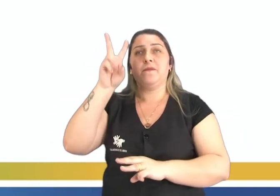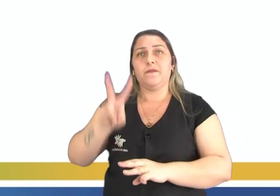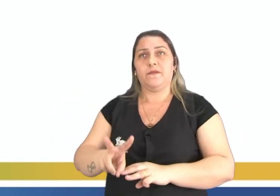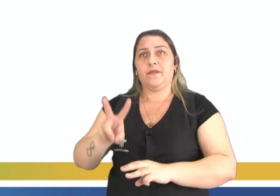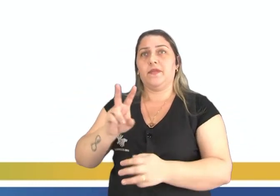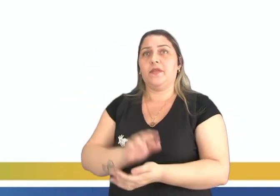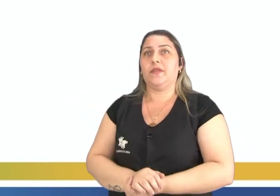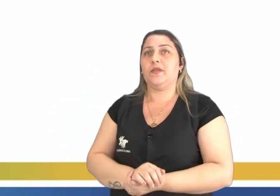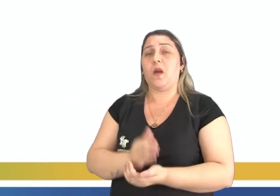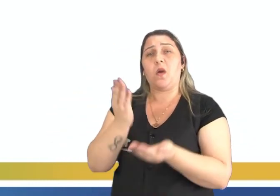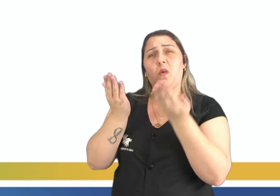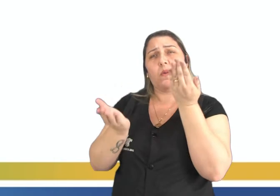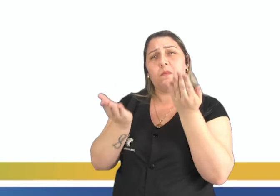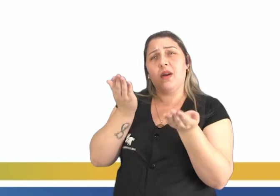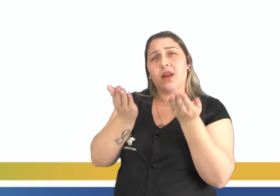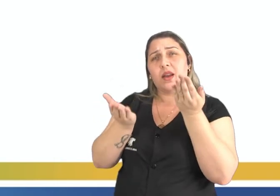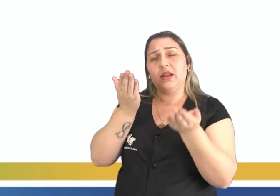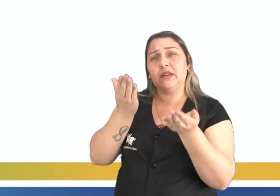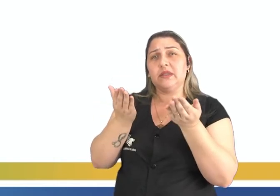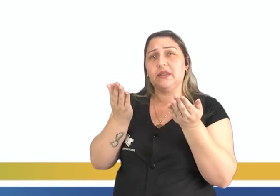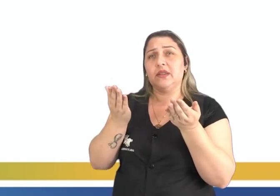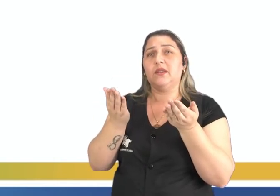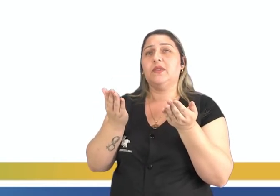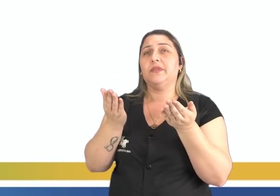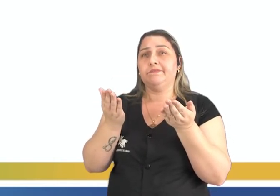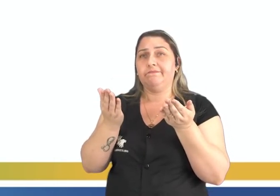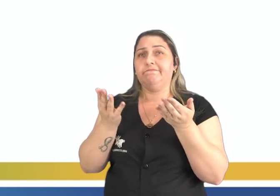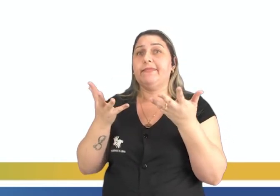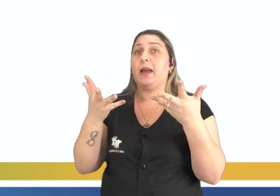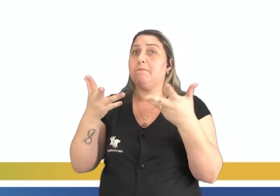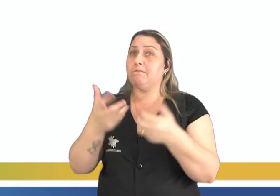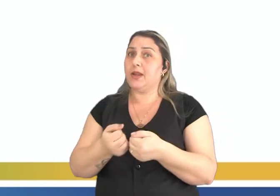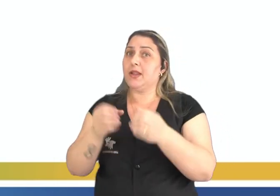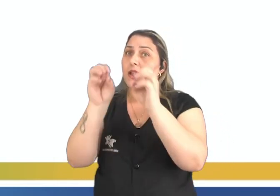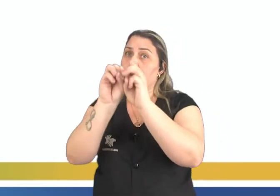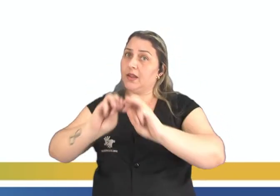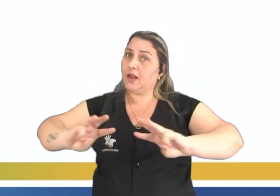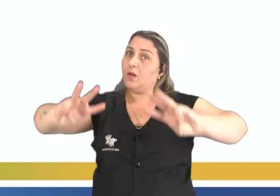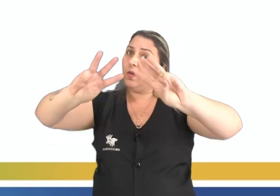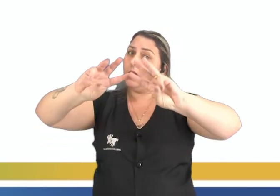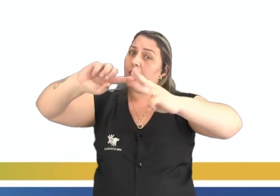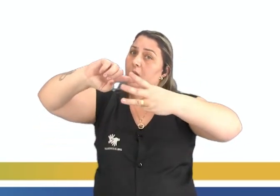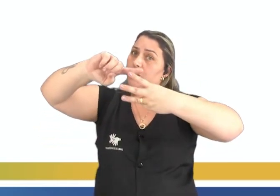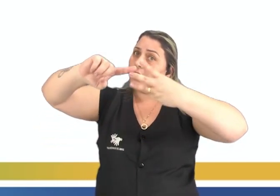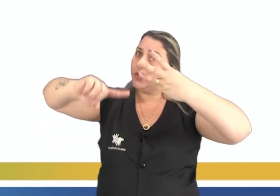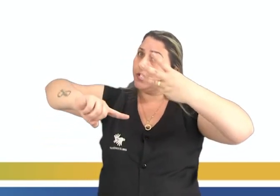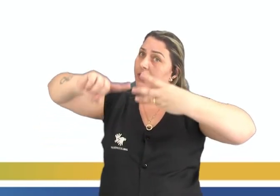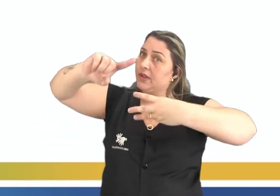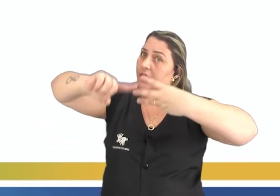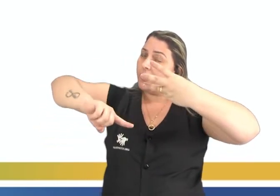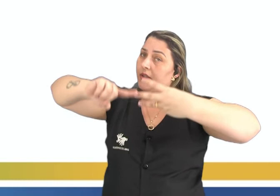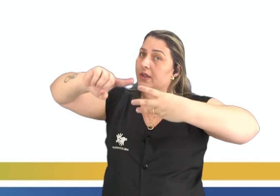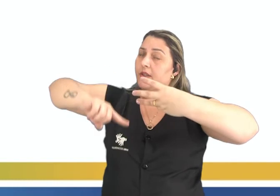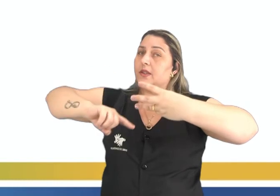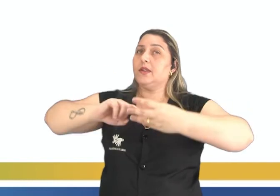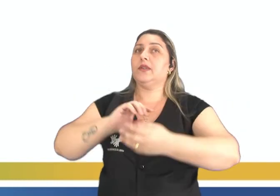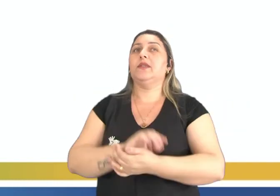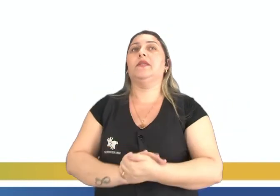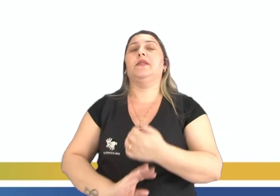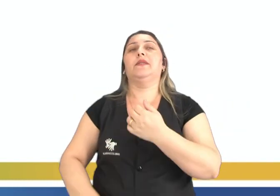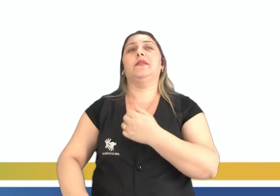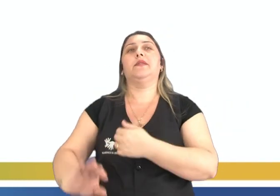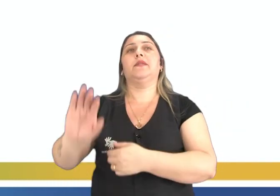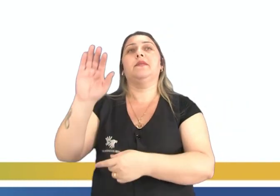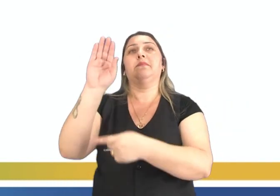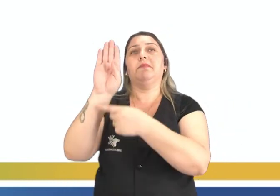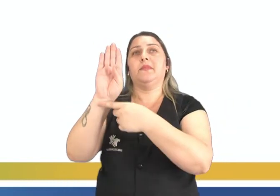tirinha meio que fez uma comparação sobre a ineficiência tanto da ONU, quanto do Vaticano, quanto da cadeirinha da Mafalda. Então, a alternativa certa